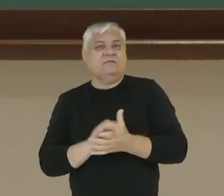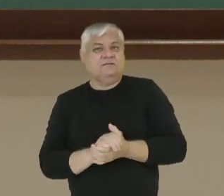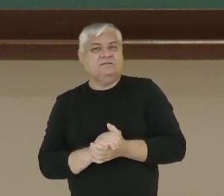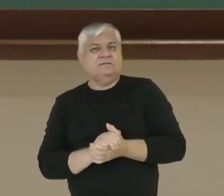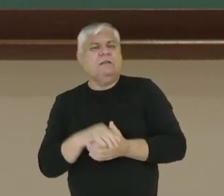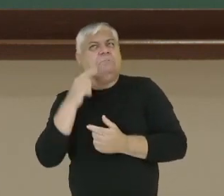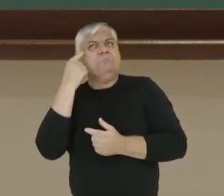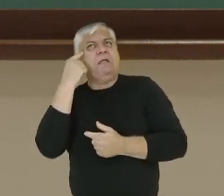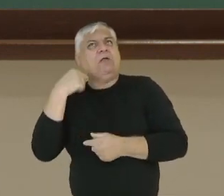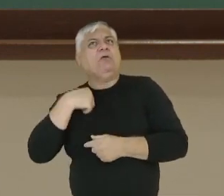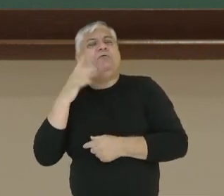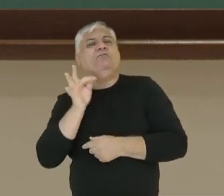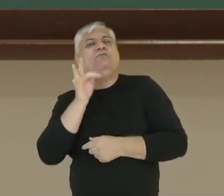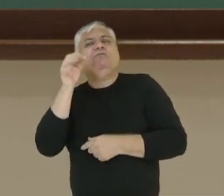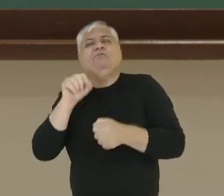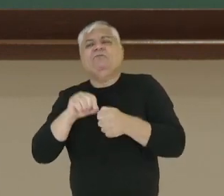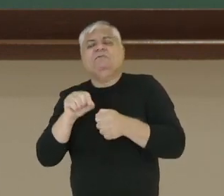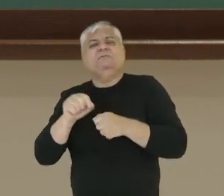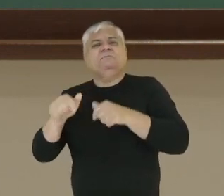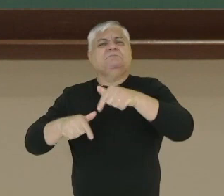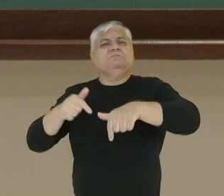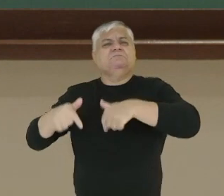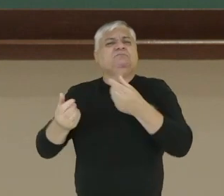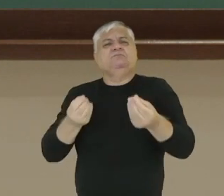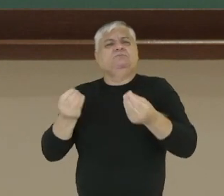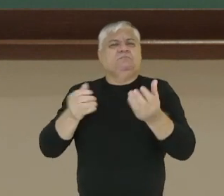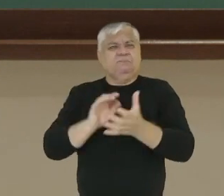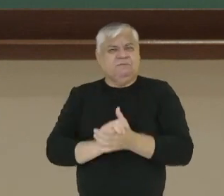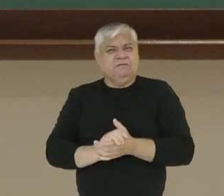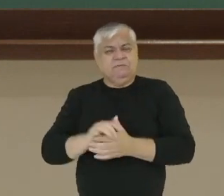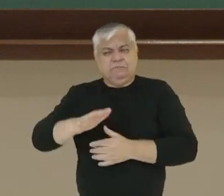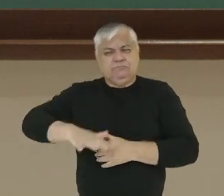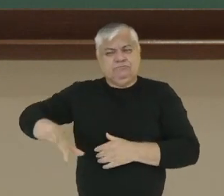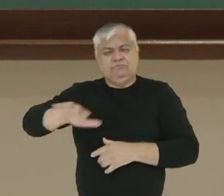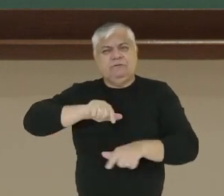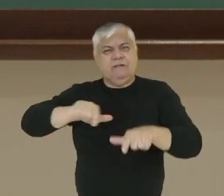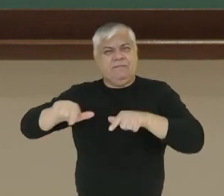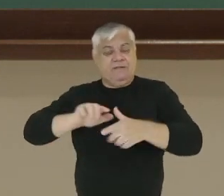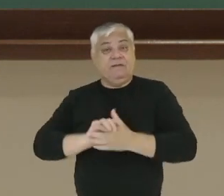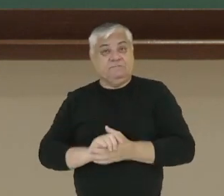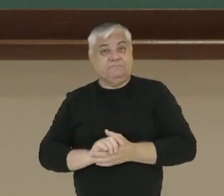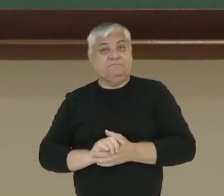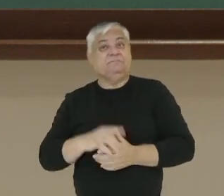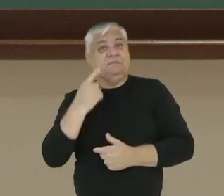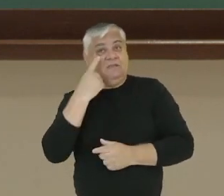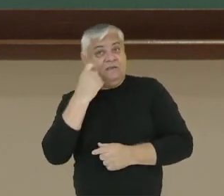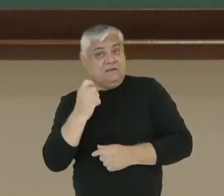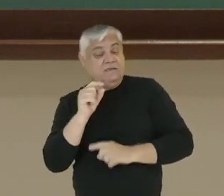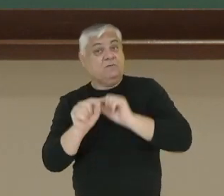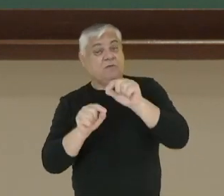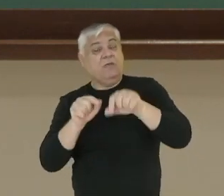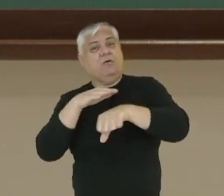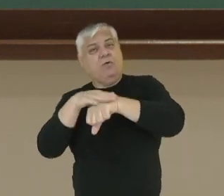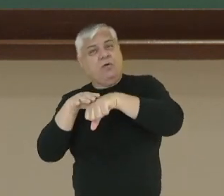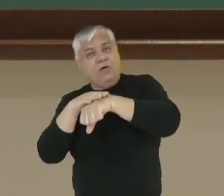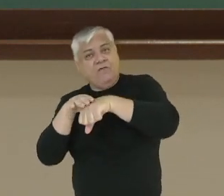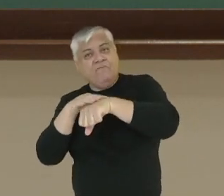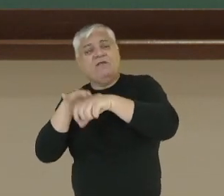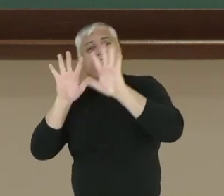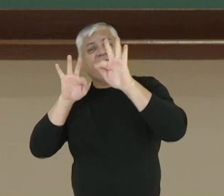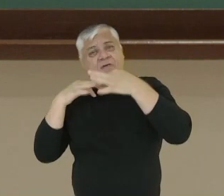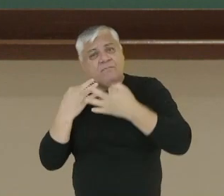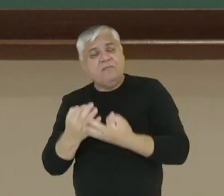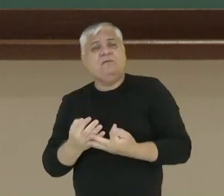você vai fazer para iniciar aí esse processo no mundo do trabalho? É interessante que você converse com a sua família sobre